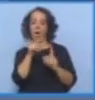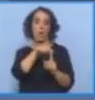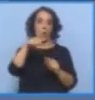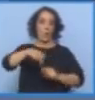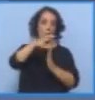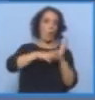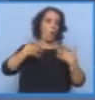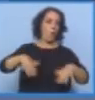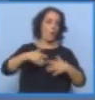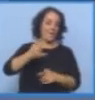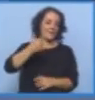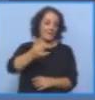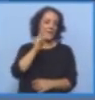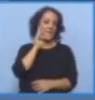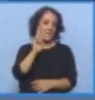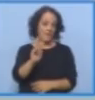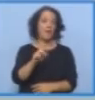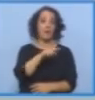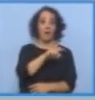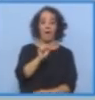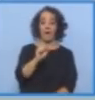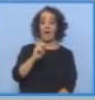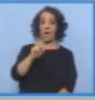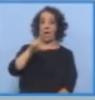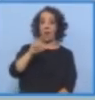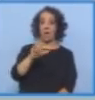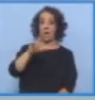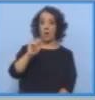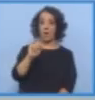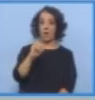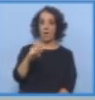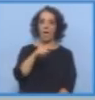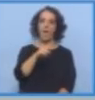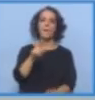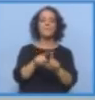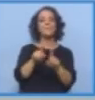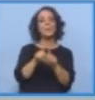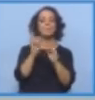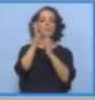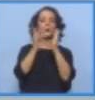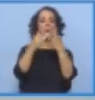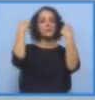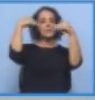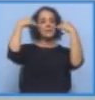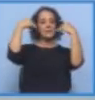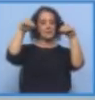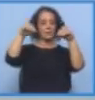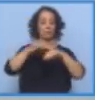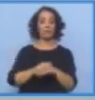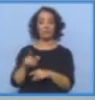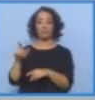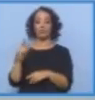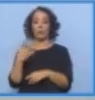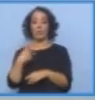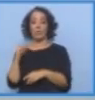Galileia, como depois vamos ver no Evangelho, é um espaço do ensino de Jesus. Eu diria, por exemplo, que a Judeia é o espaço